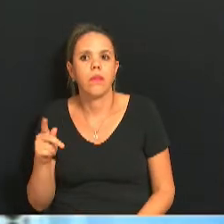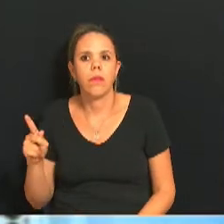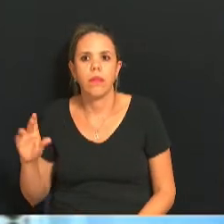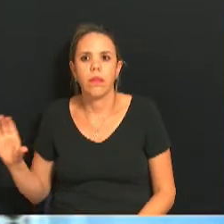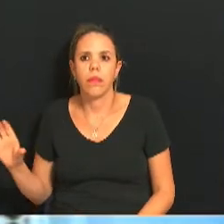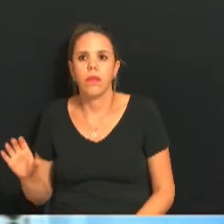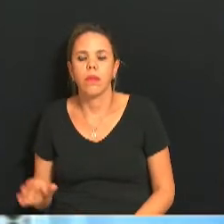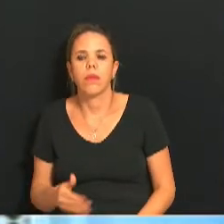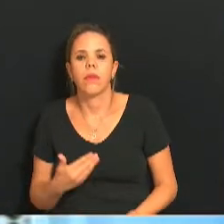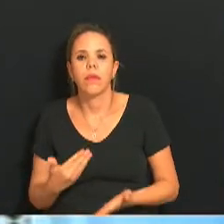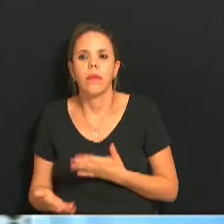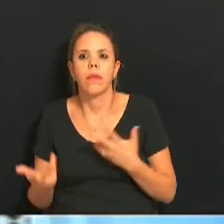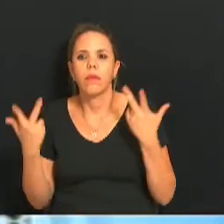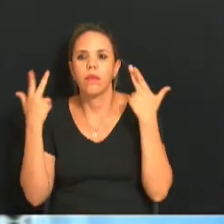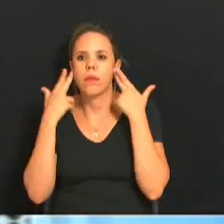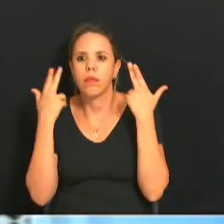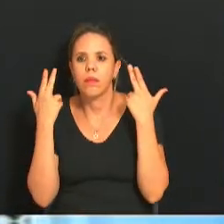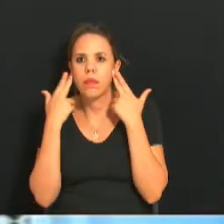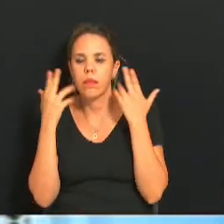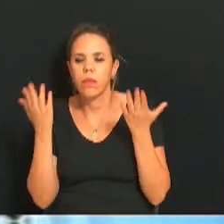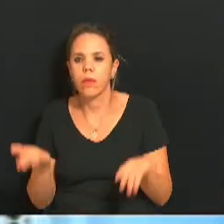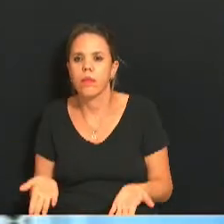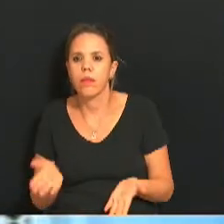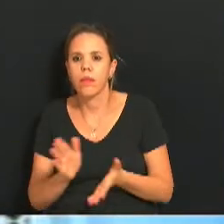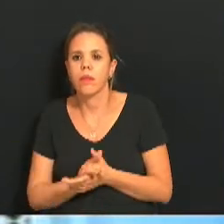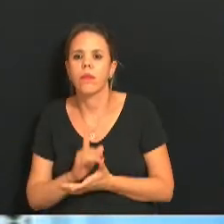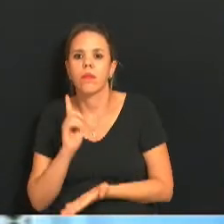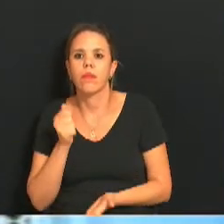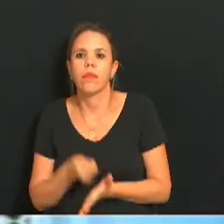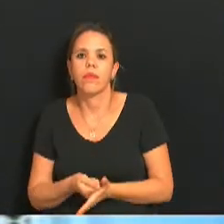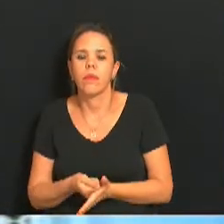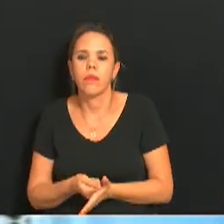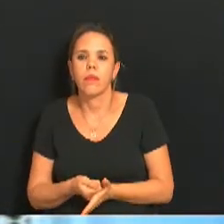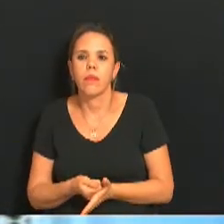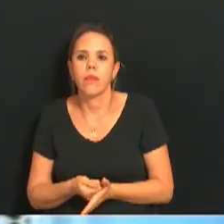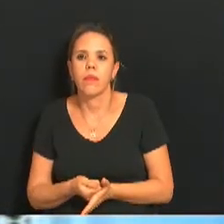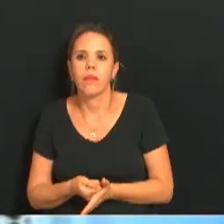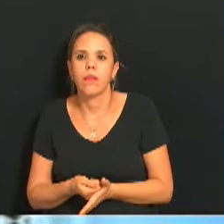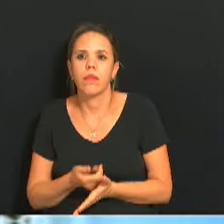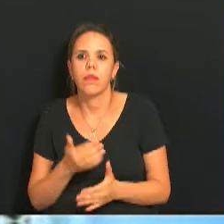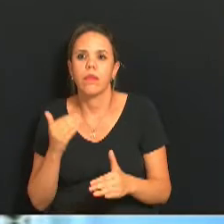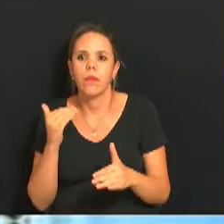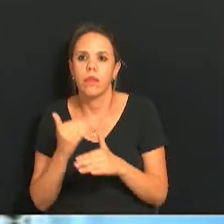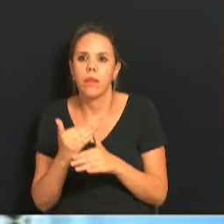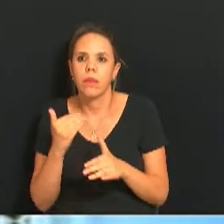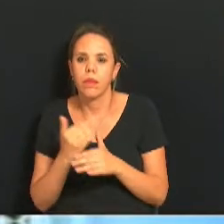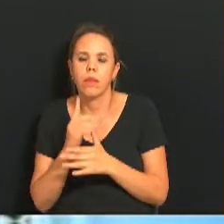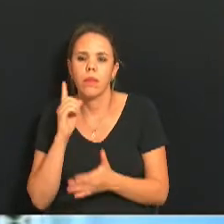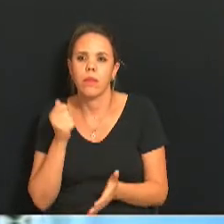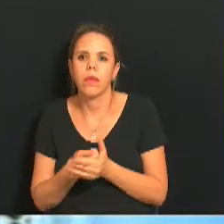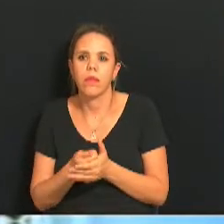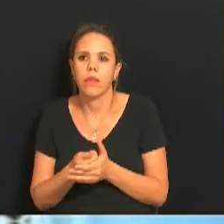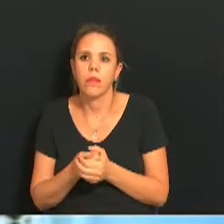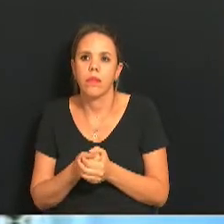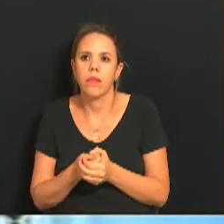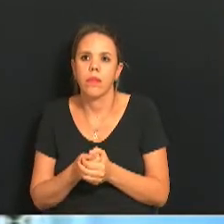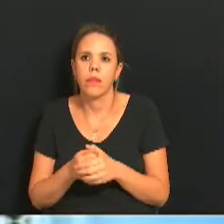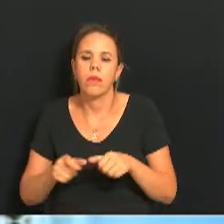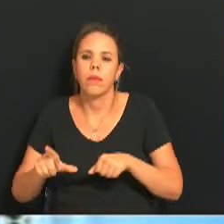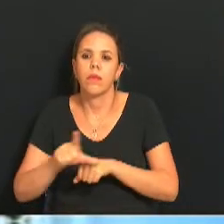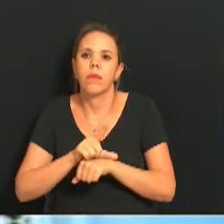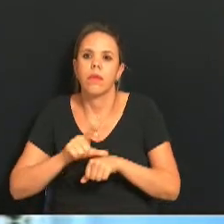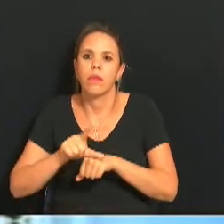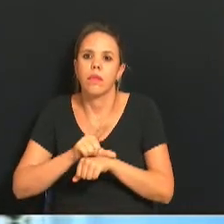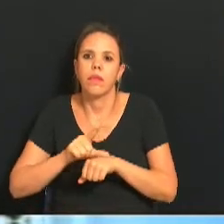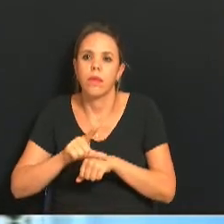pena normaliza essa essa decisão sentido de compatibilizar essa decisão ou a legislação